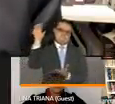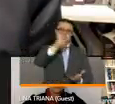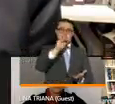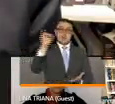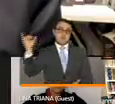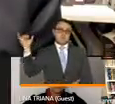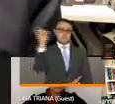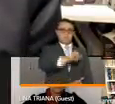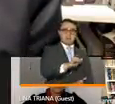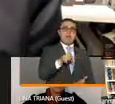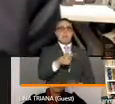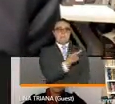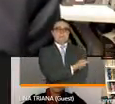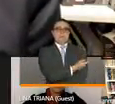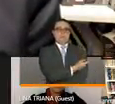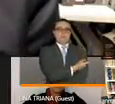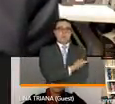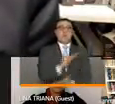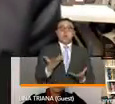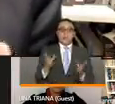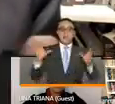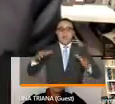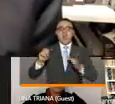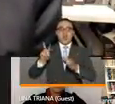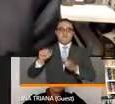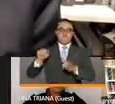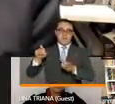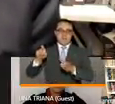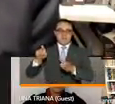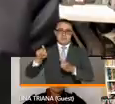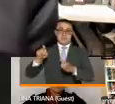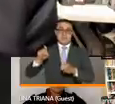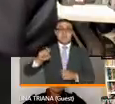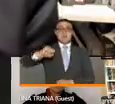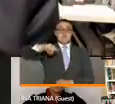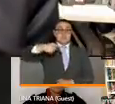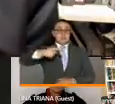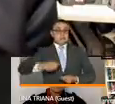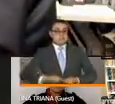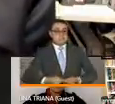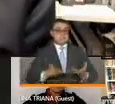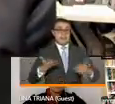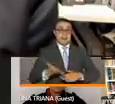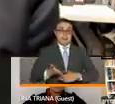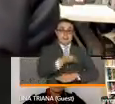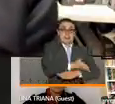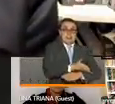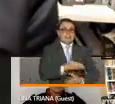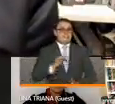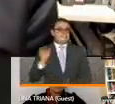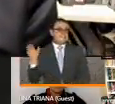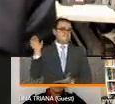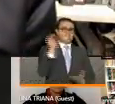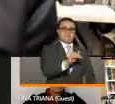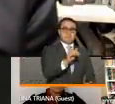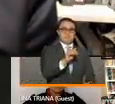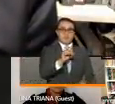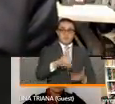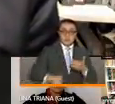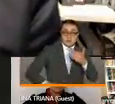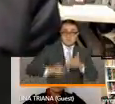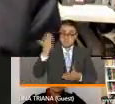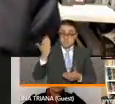de las vacunas por intermédio de COVAX, não só essa primeira ola, que vai ser um pouquinho mais temprano, pero vamos a empezar